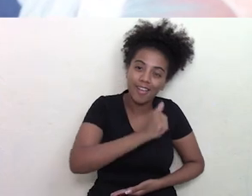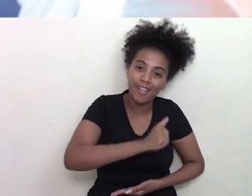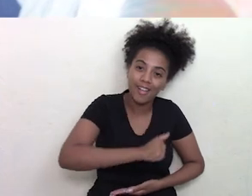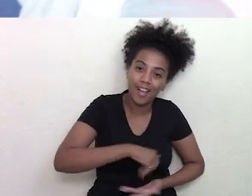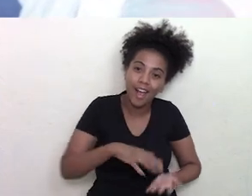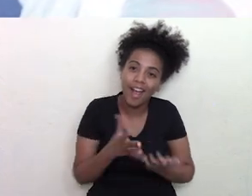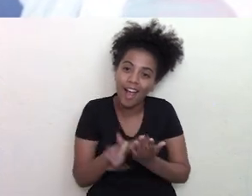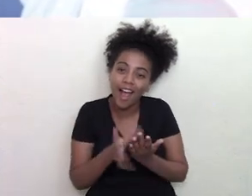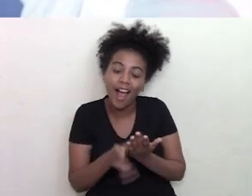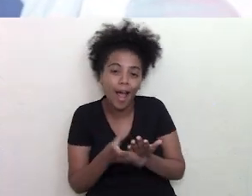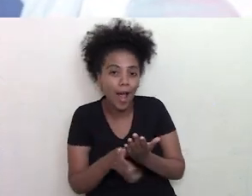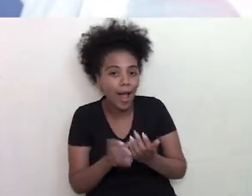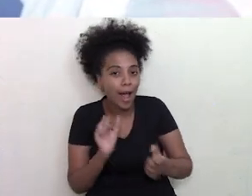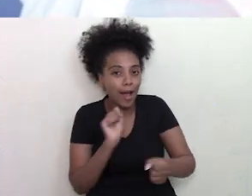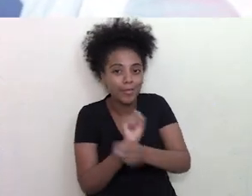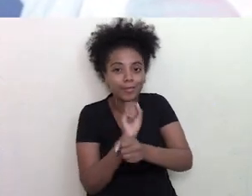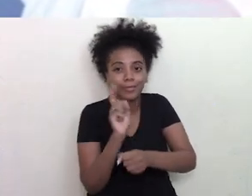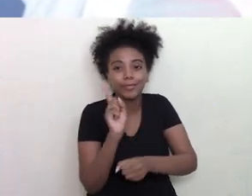pode parar.